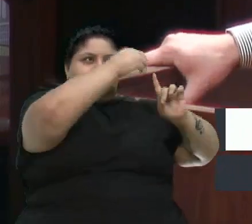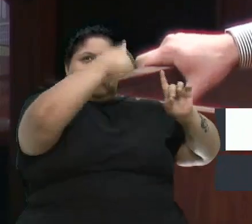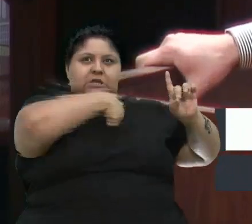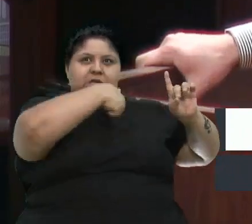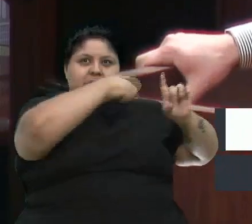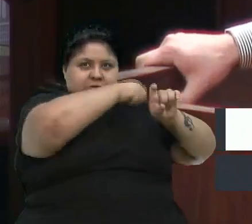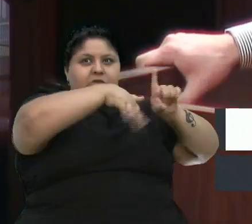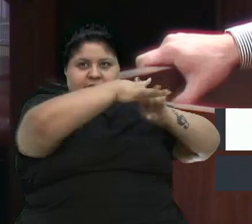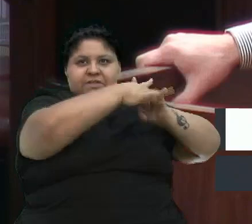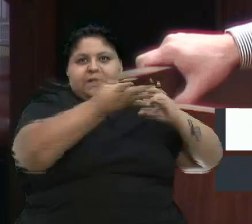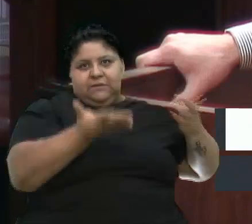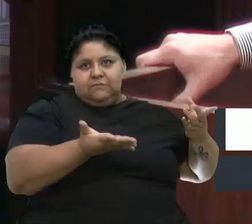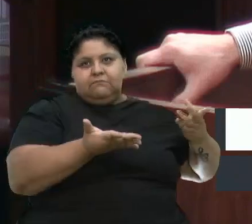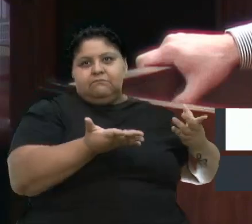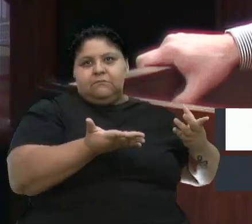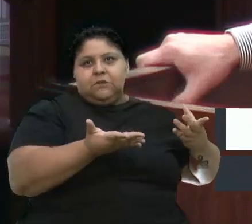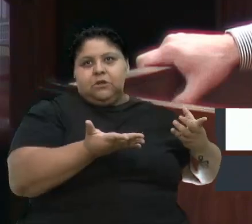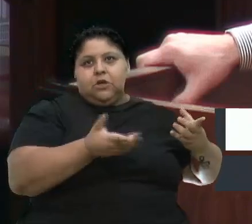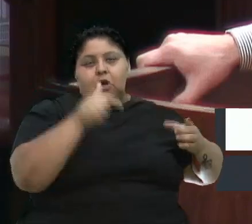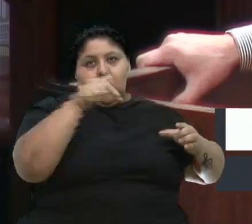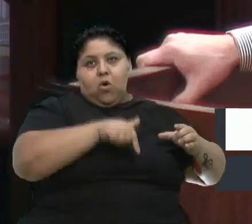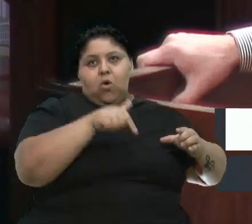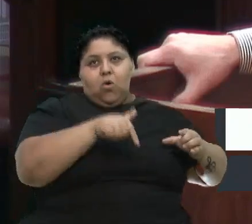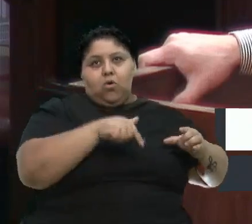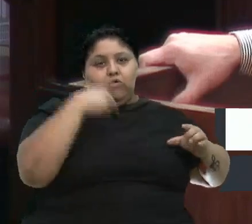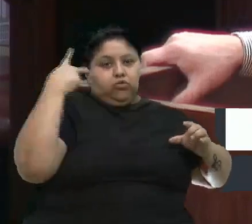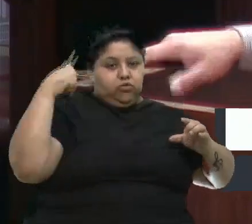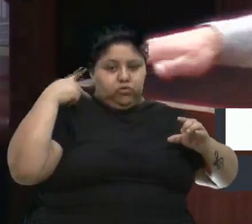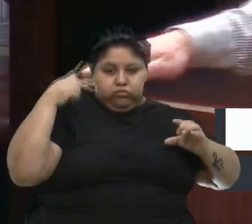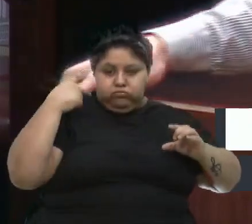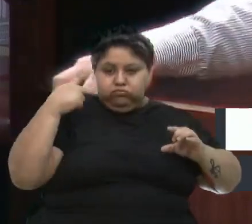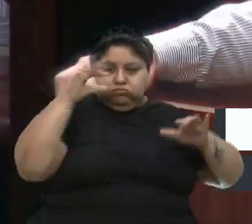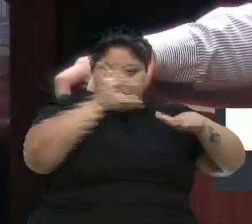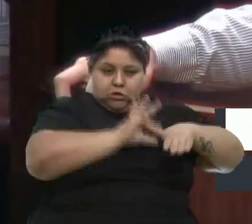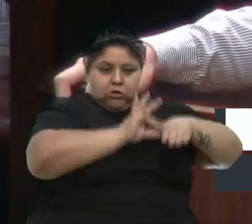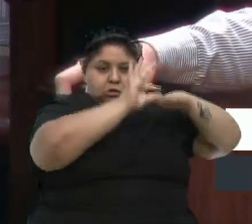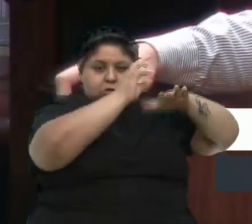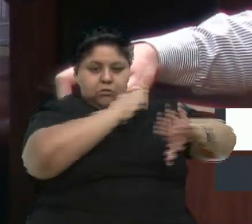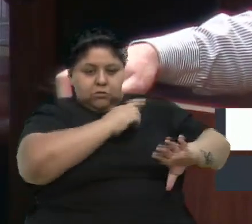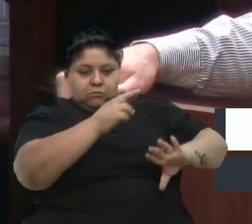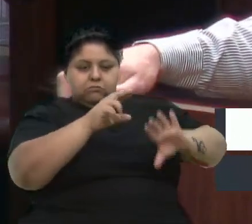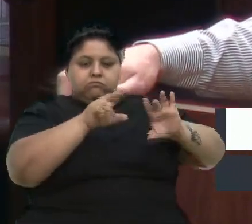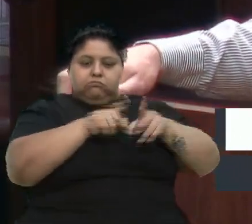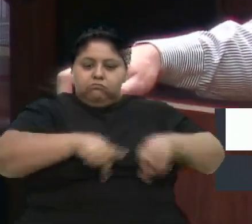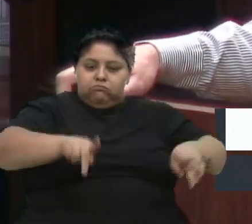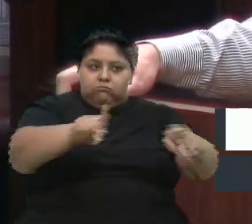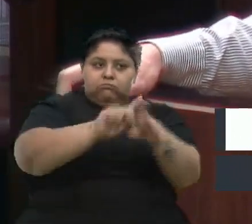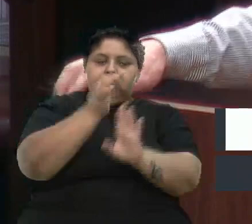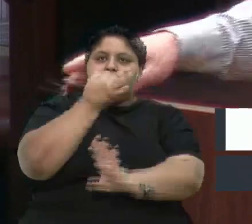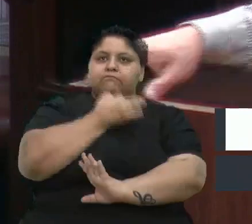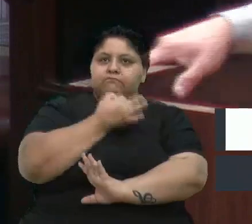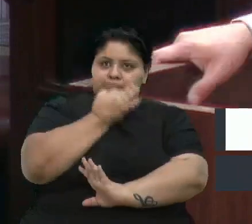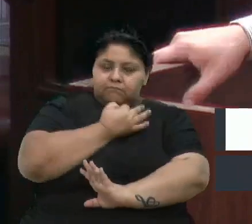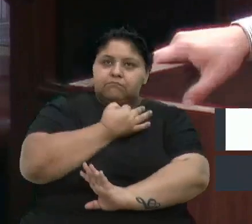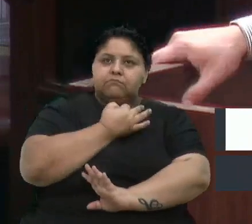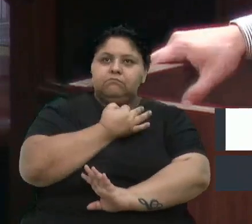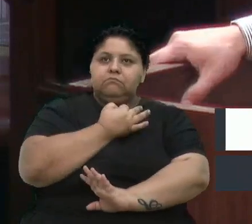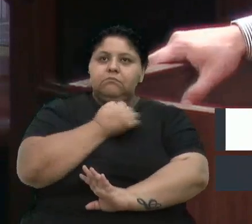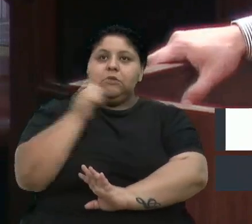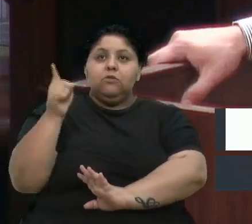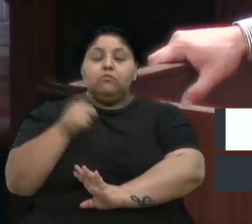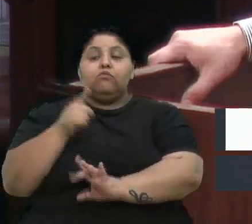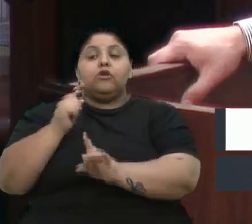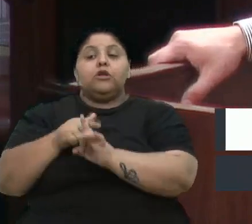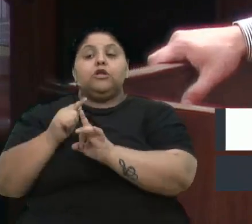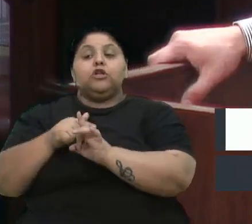sociedade. Porque se hoje somos aqui vereadores, autoridades, representantes da população caxiense, é porque nós passamos